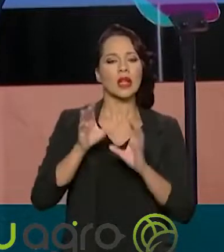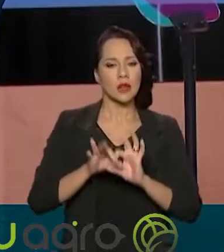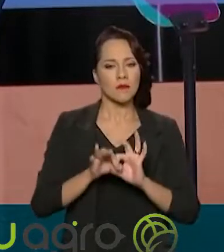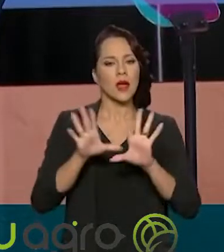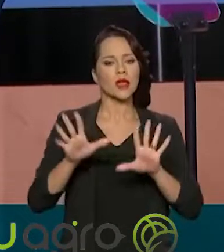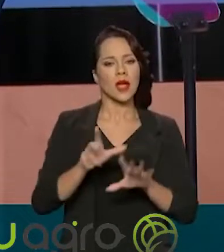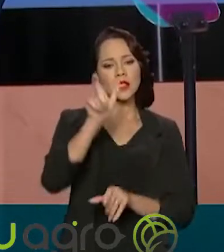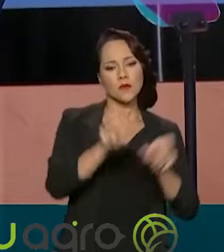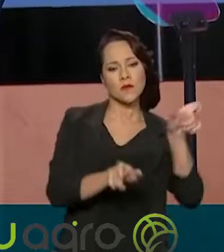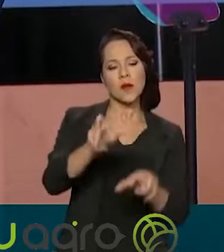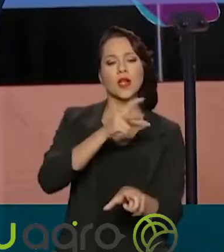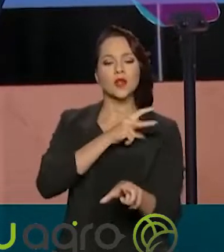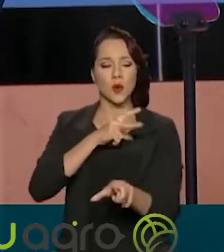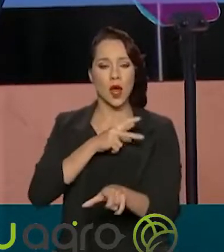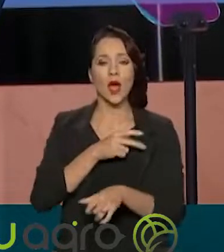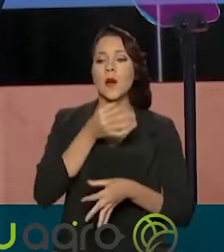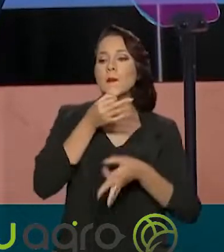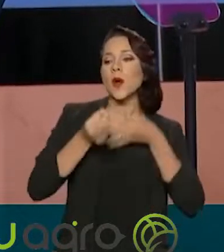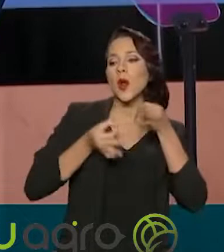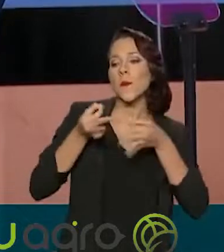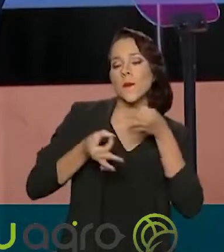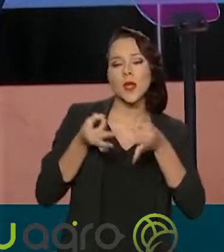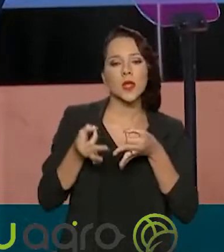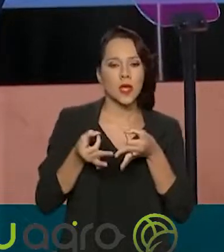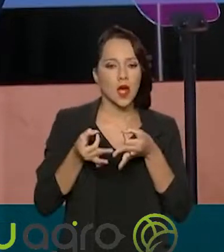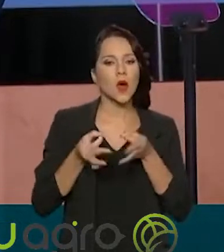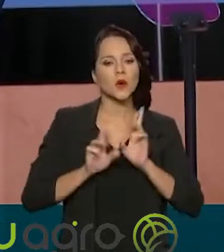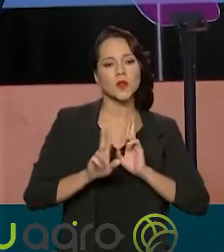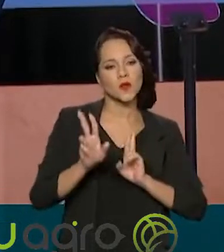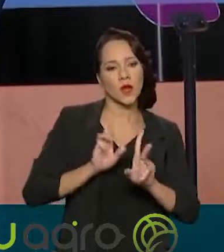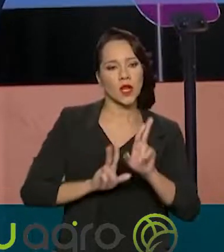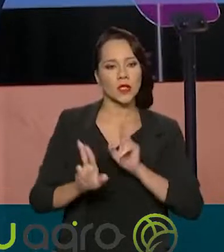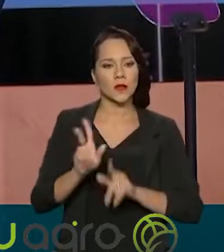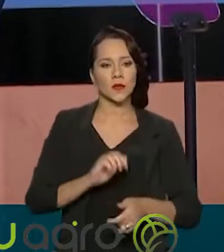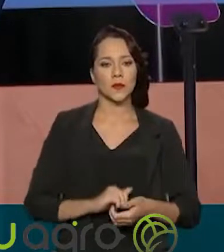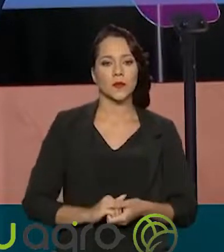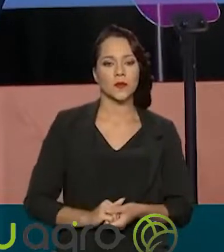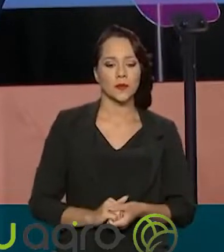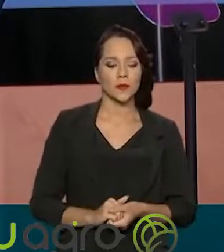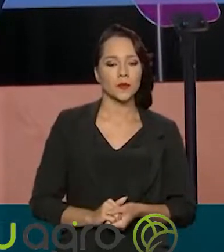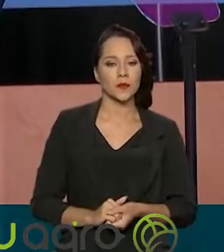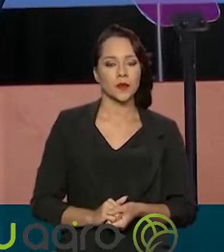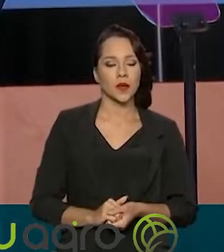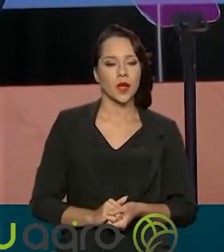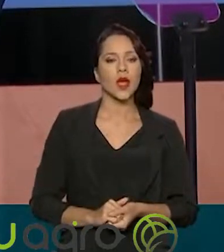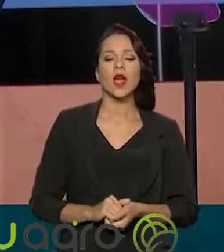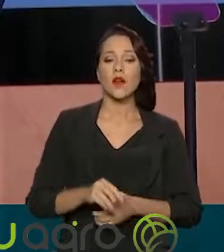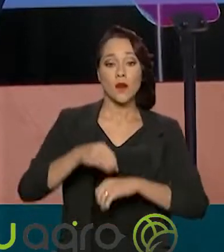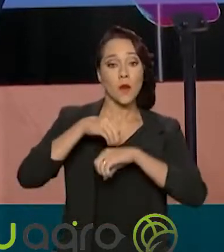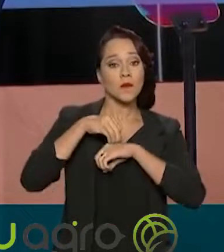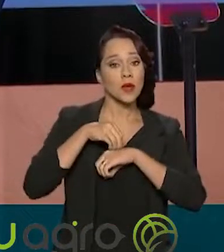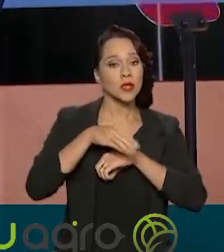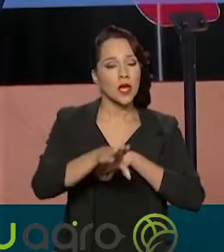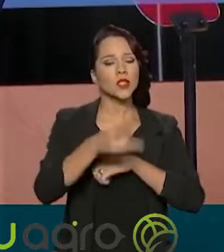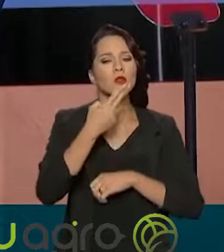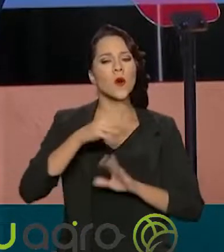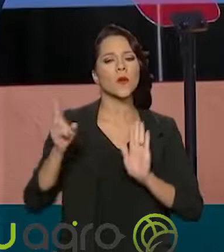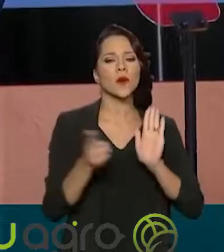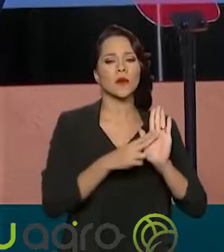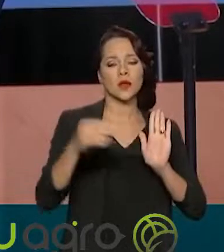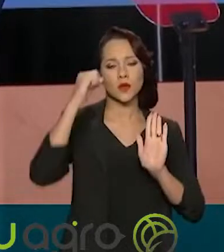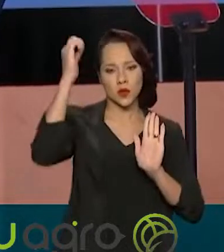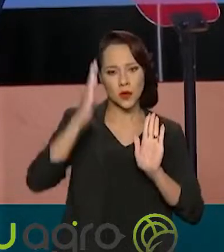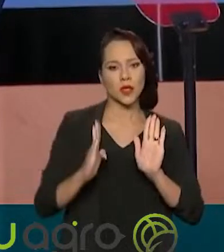liberdades individuais, por opinar de forma diferente. Deixo aqui uma mensagem de compromisso do